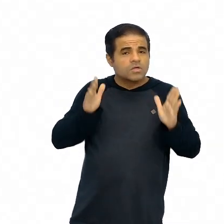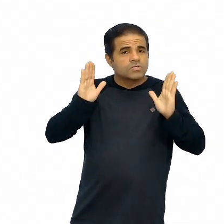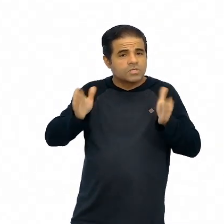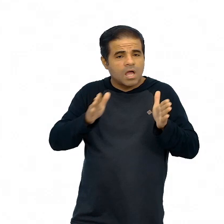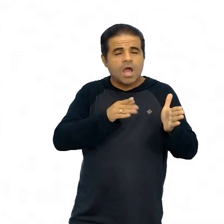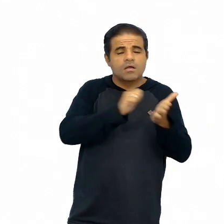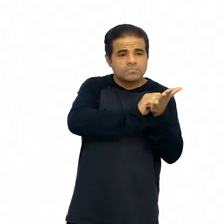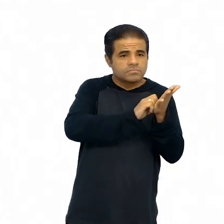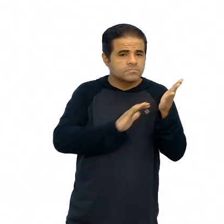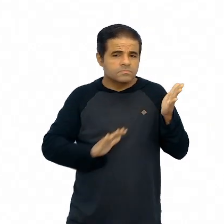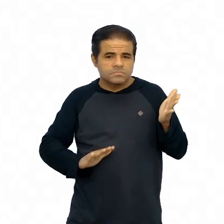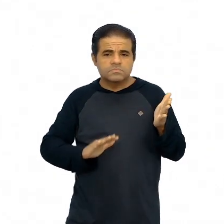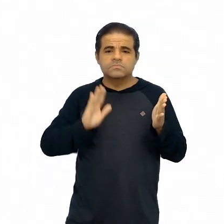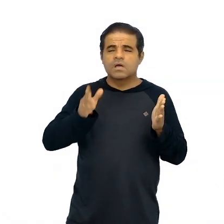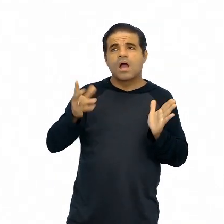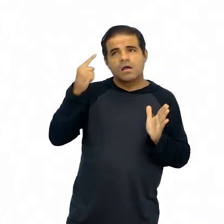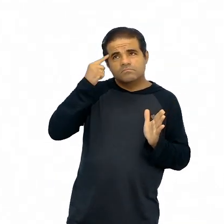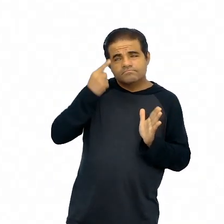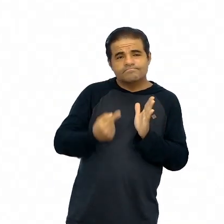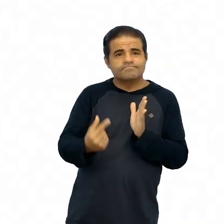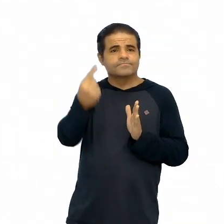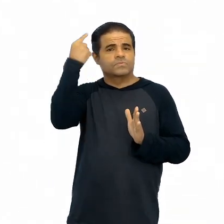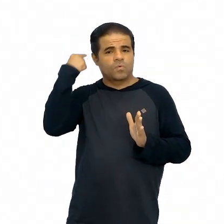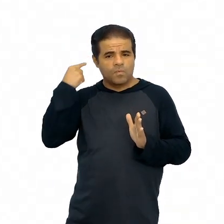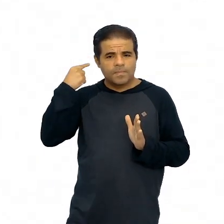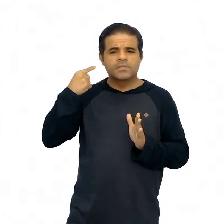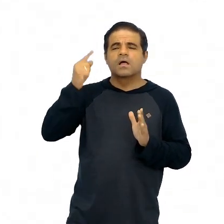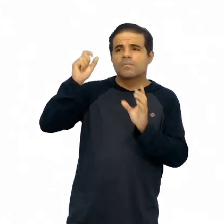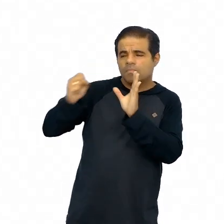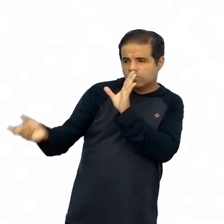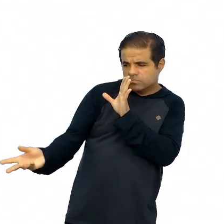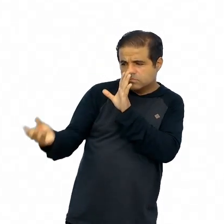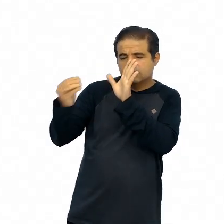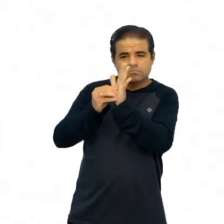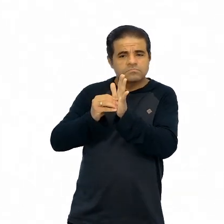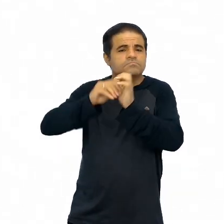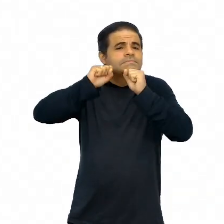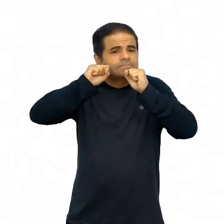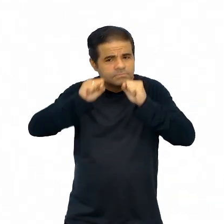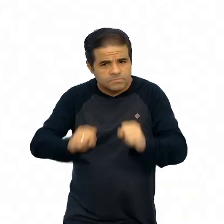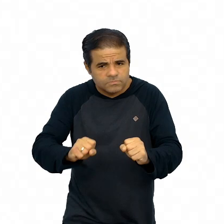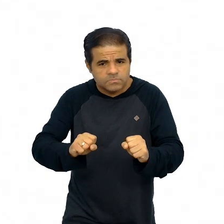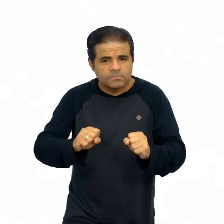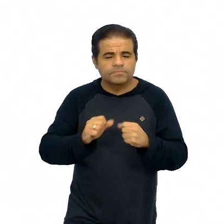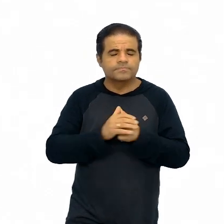alguma atividade que ficou para trás, a gente pode incluir ela agora.